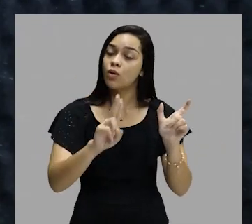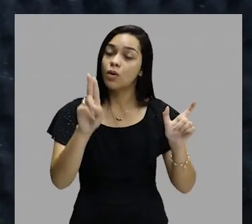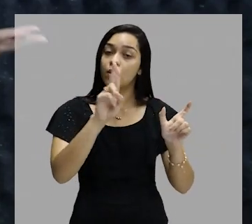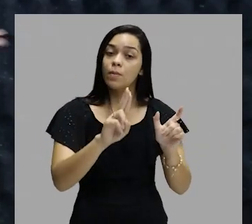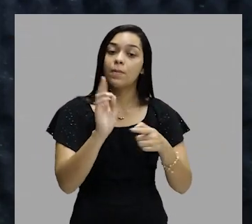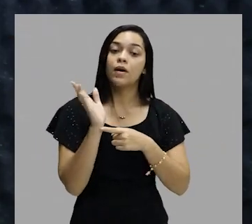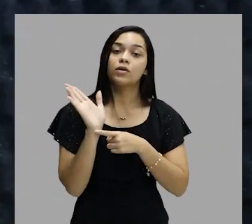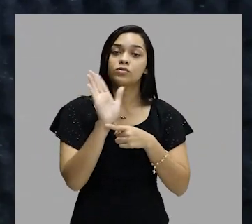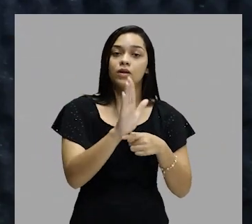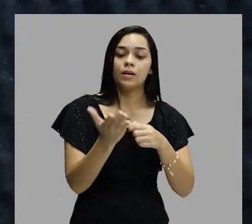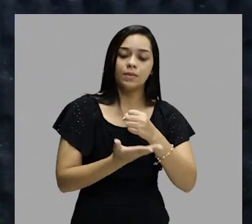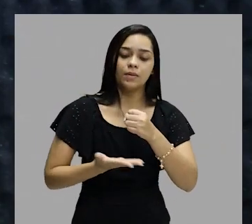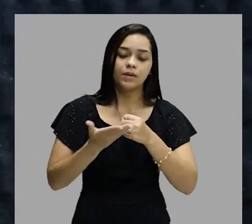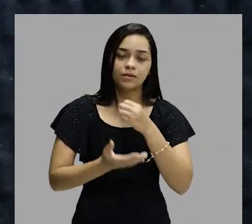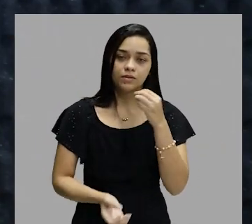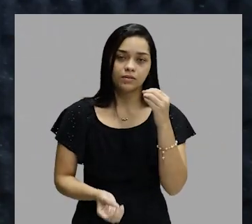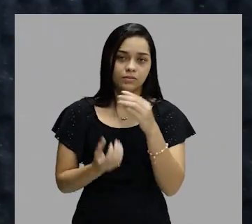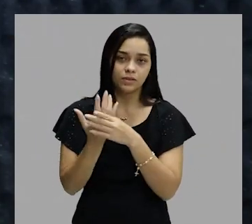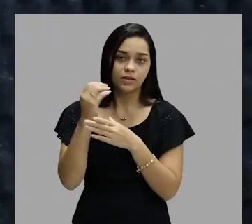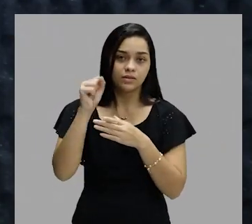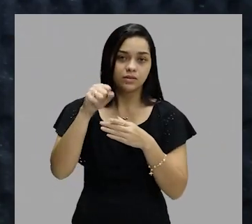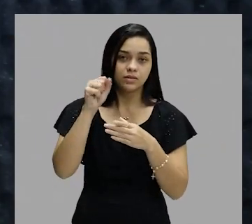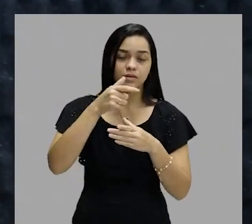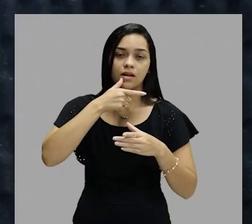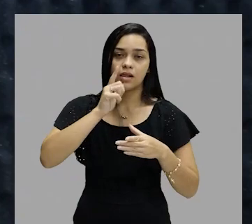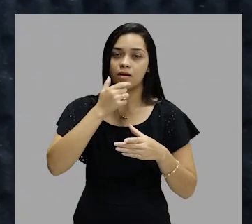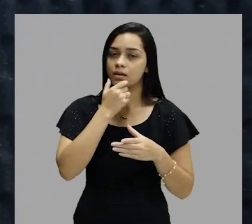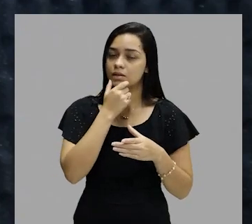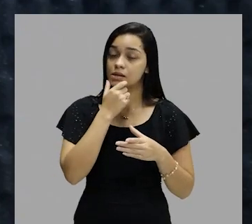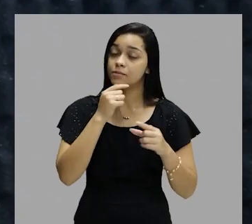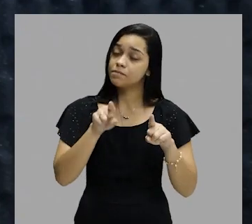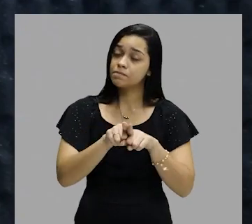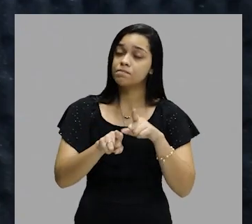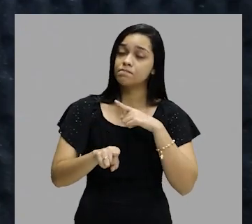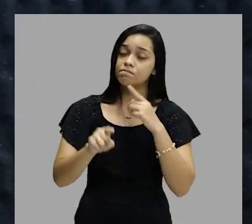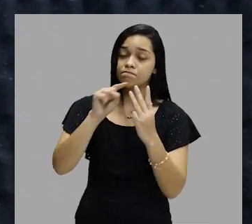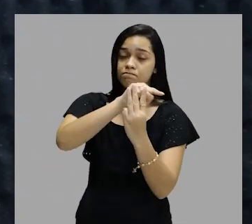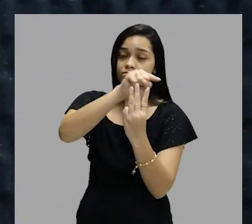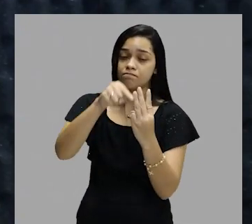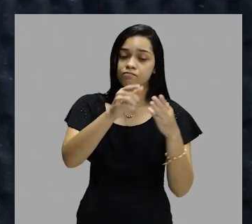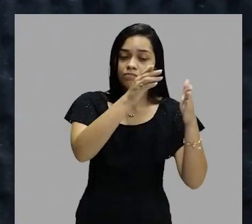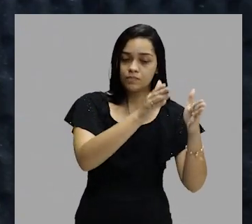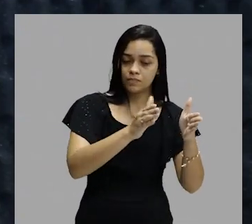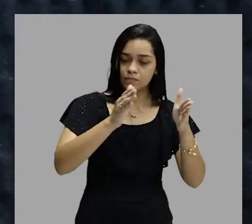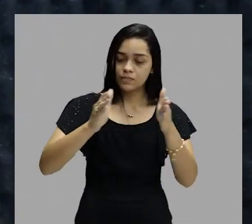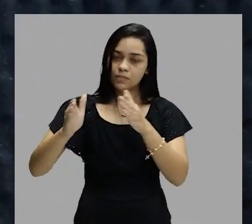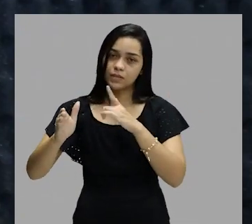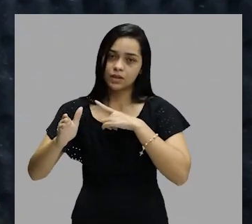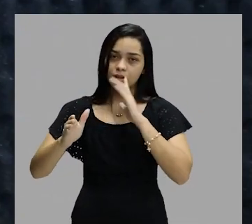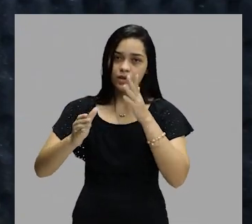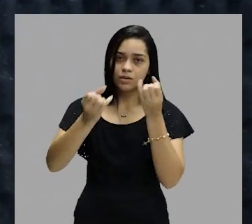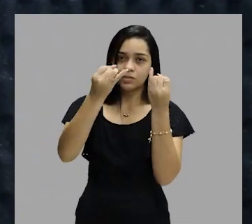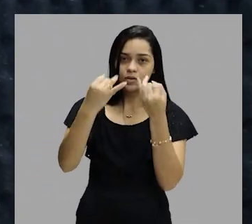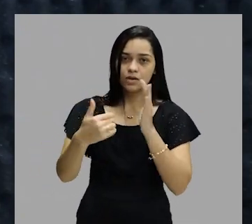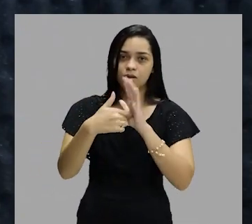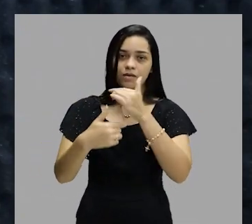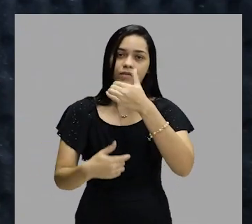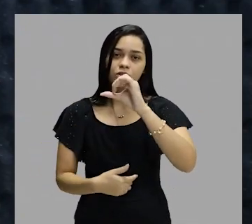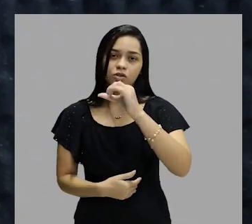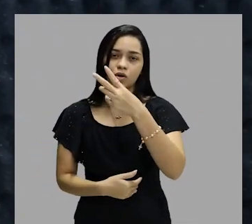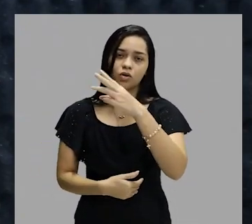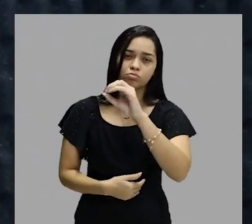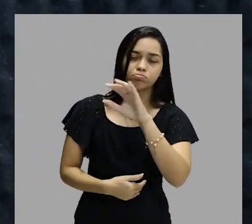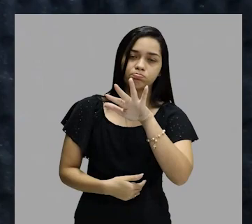para a base, para a fundamentação da língua inglesa. Além dessas 3 grandes contribuições, tá? 29,